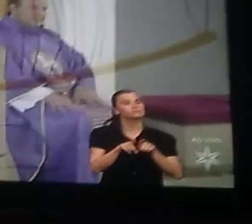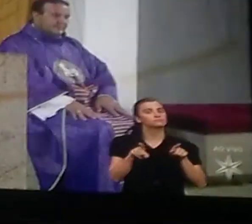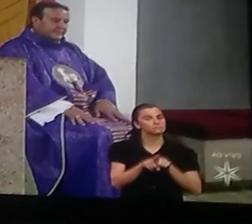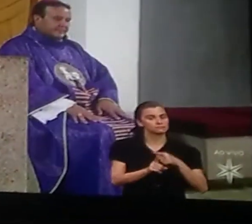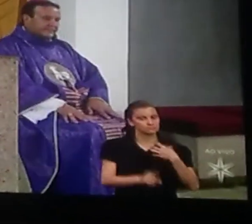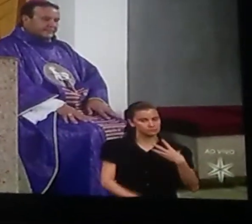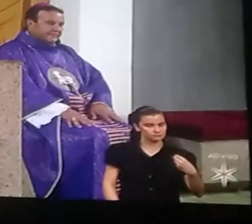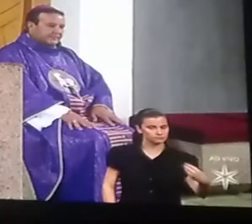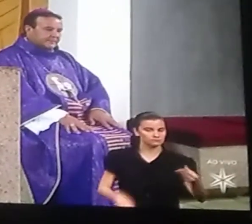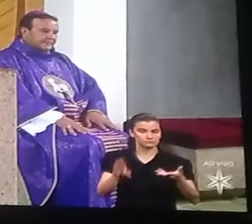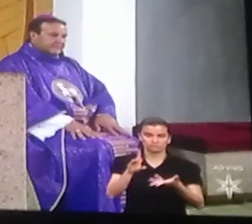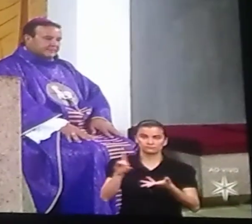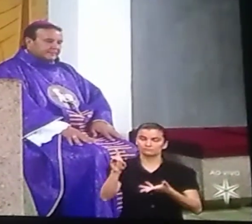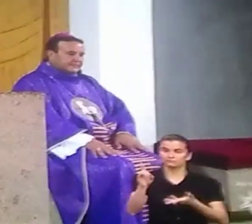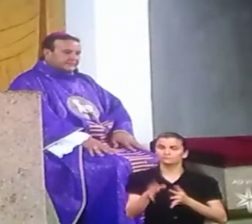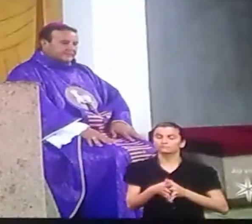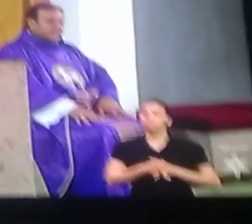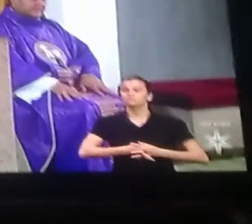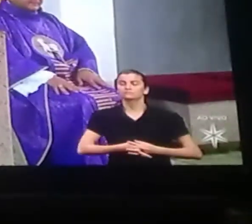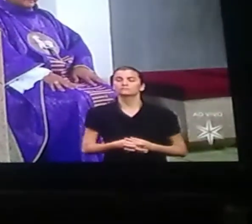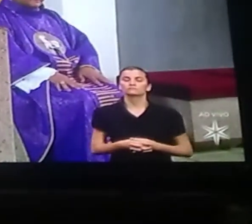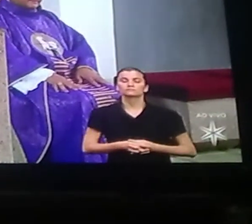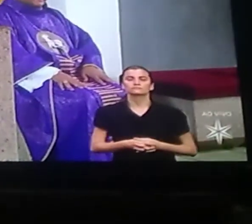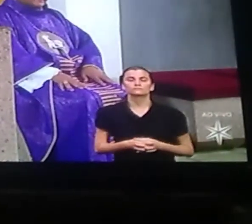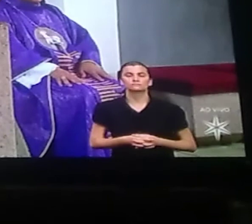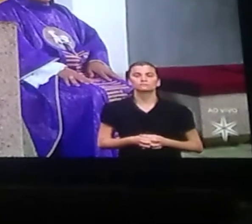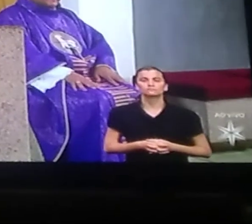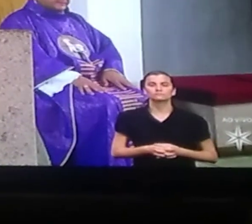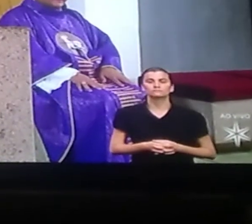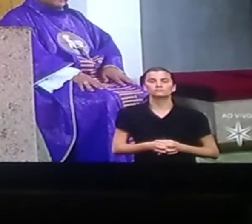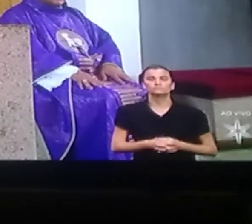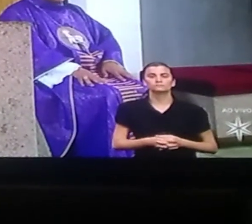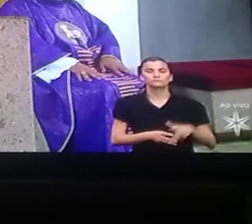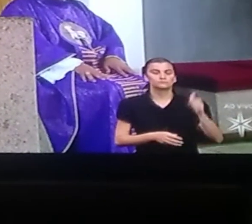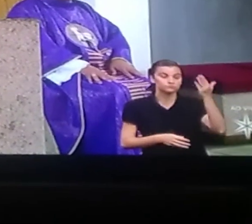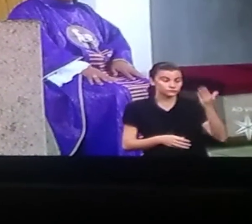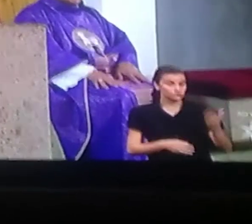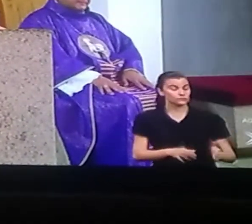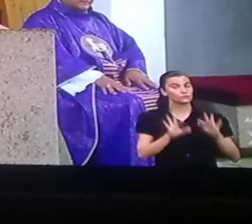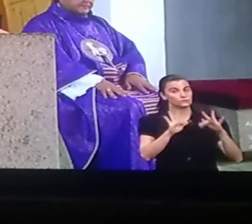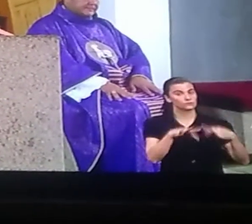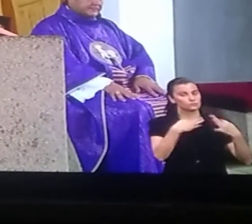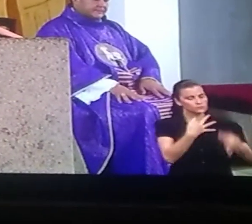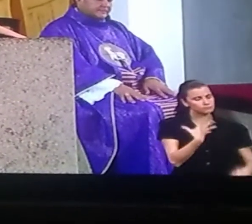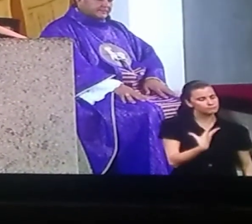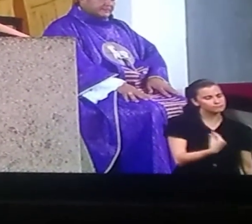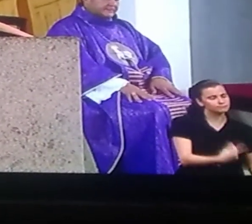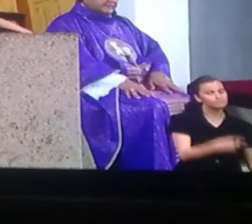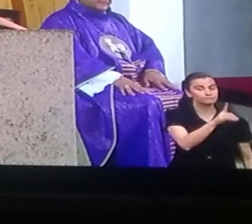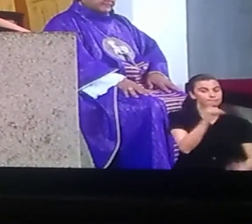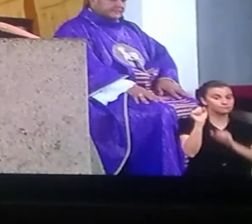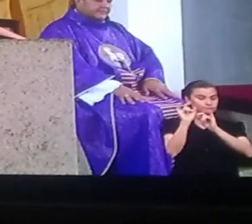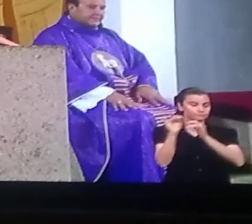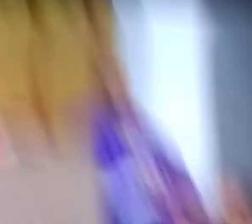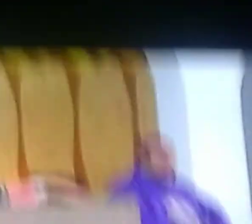como estrangeiro, todo o país de Canaã como propriedade para